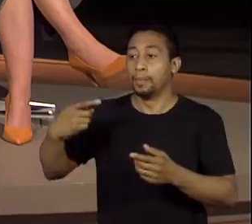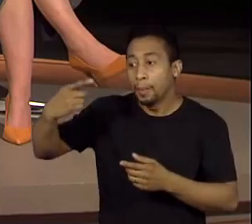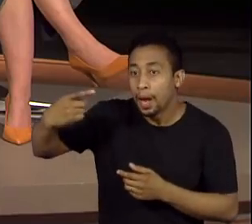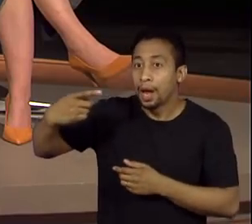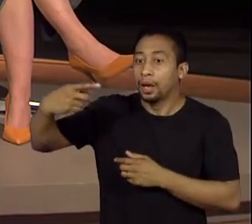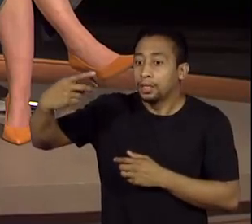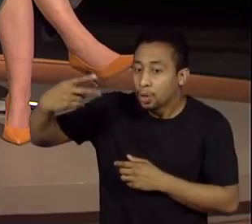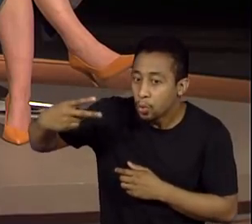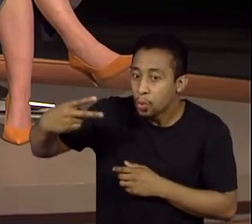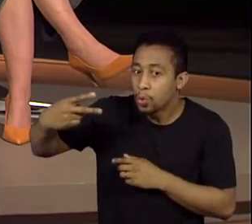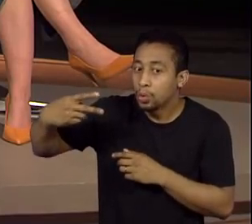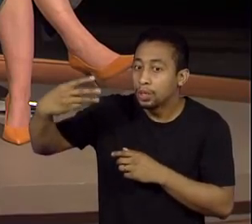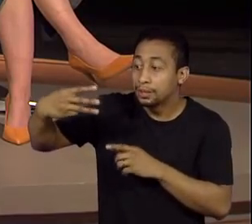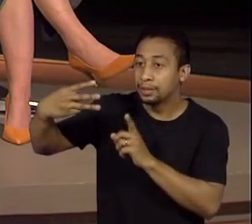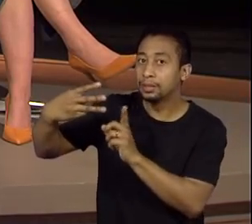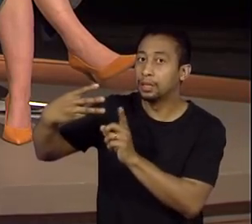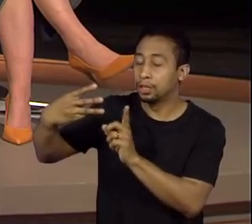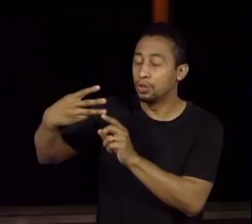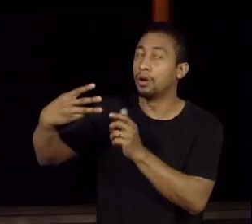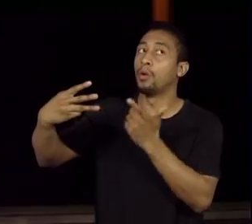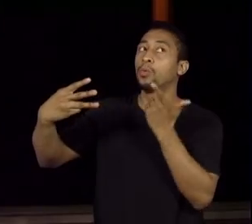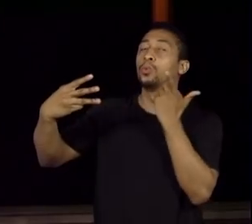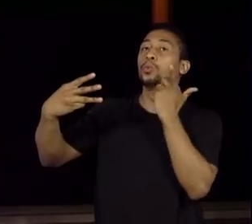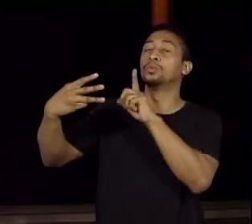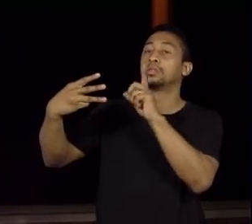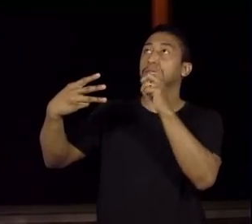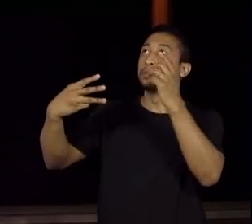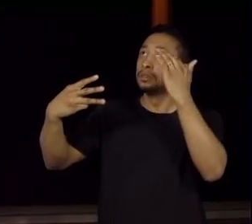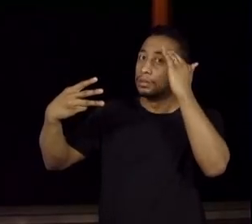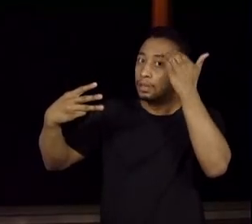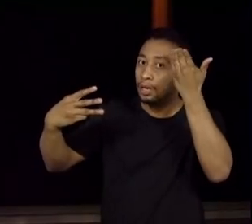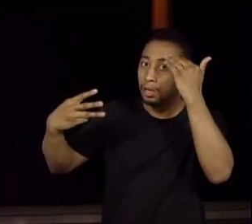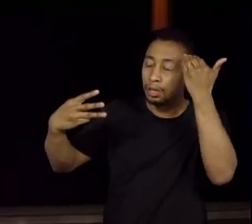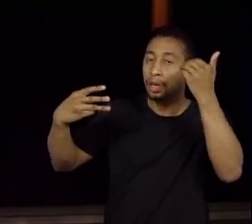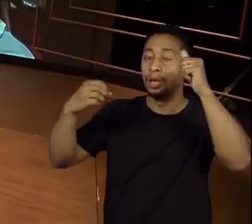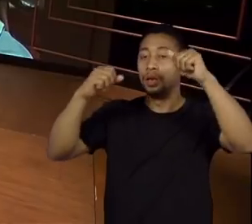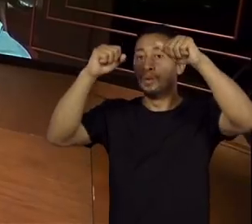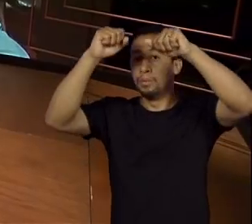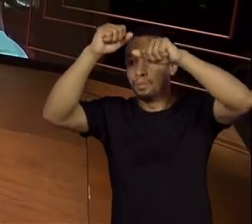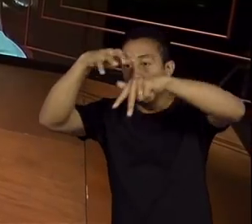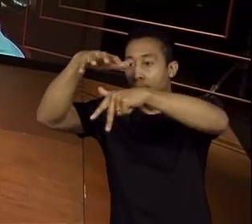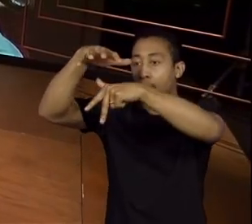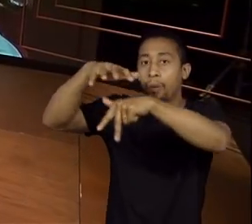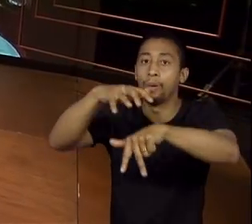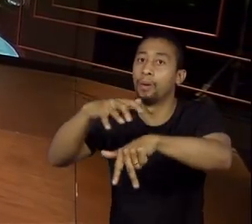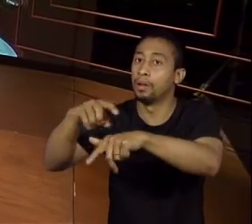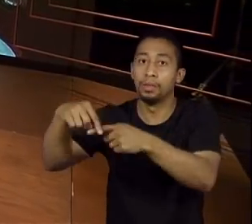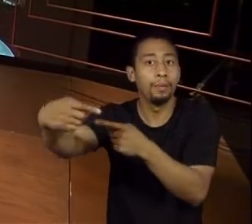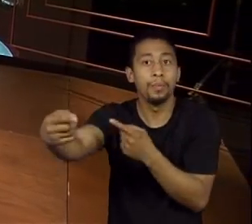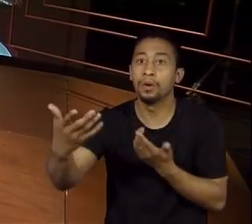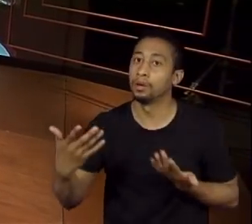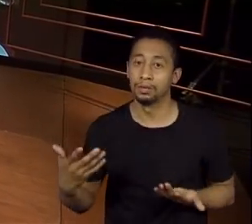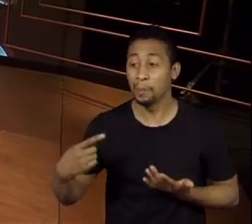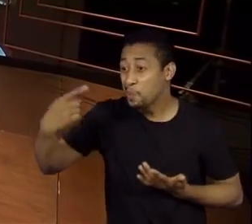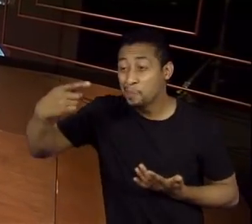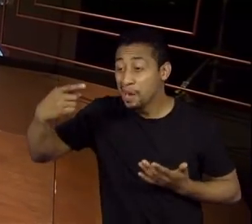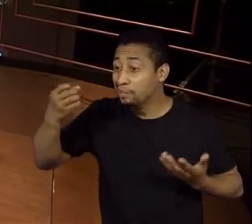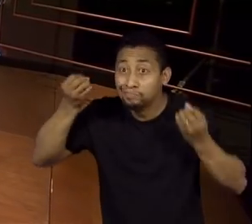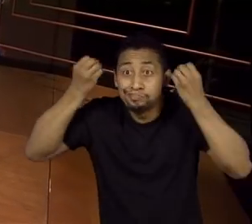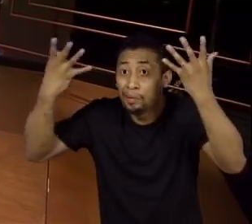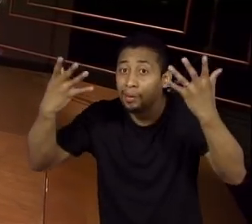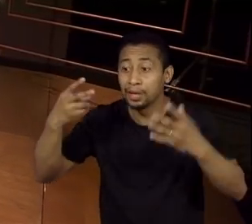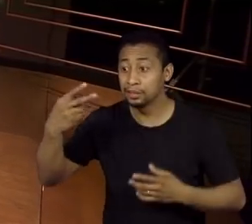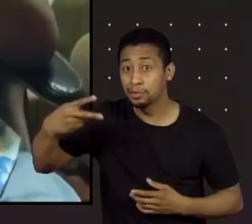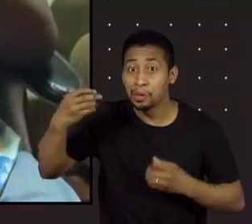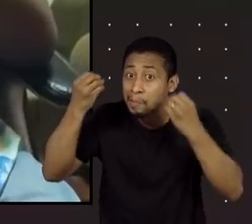salto. É que você tem a consciência que você está se jogando no ar, né? No vácuo, né? Então, eu só lembro do 4º